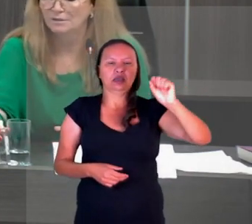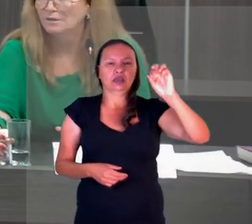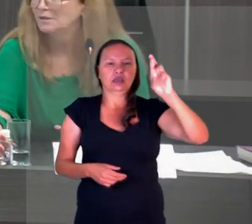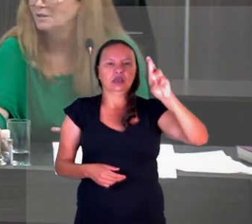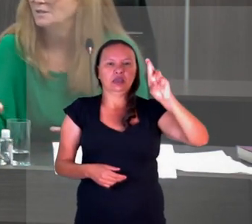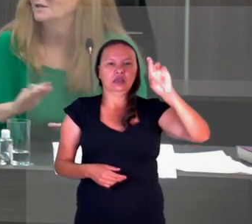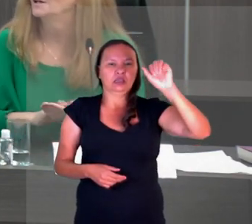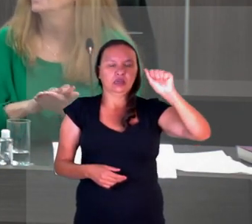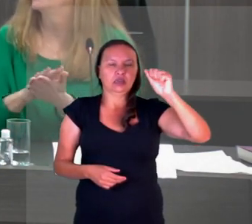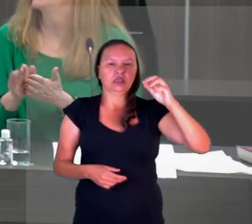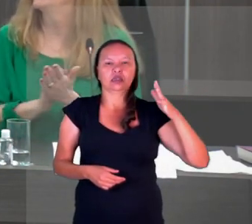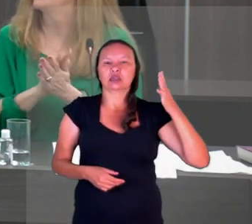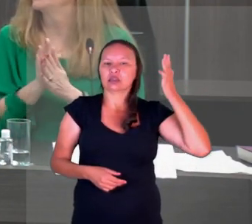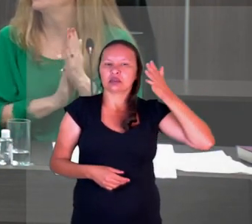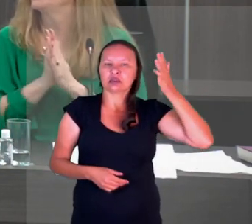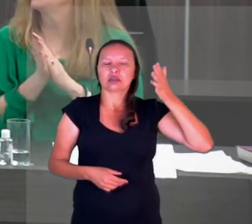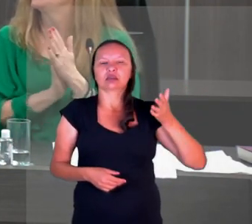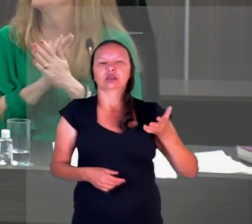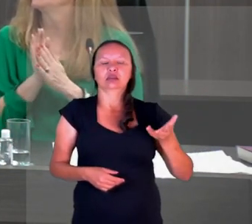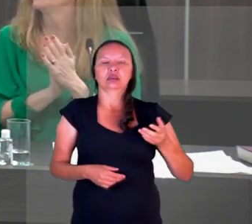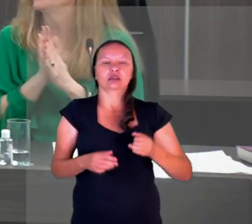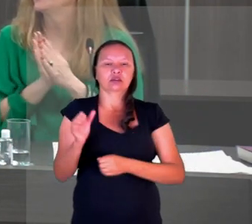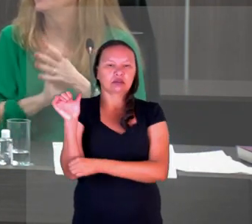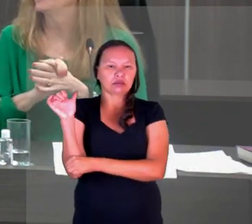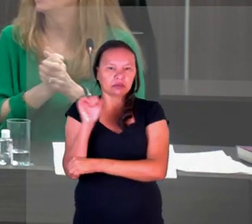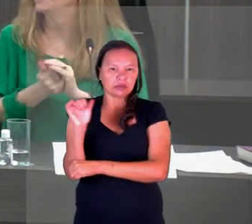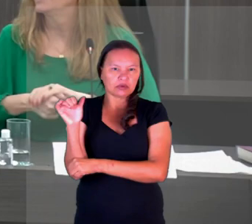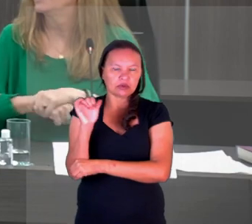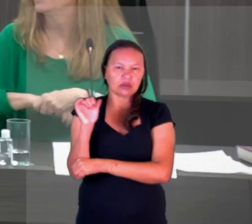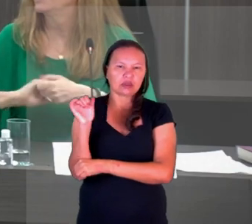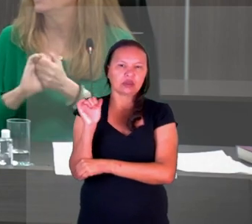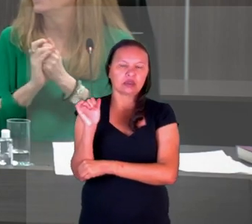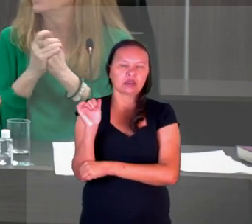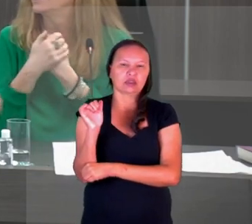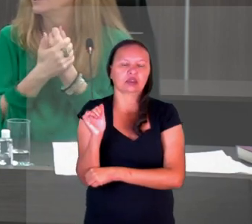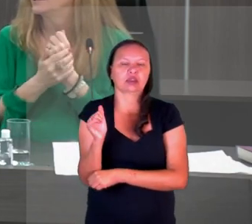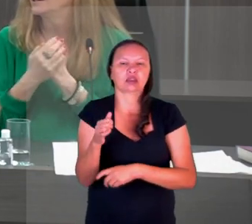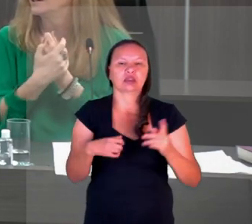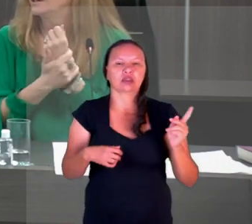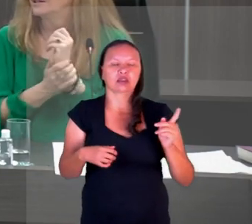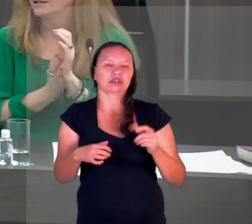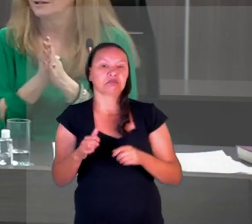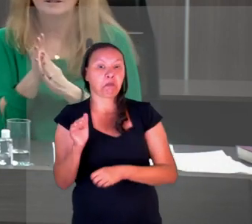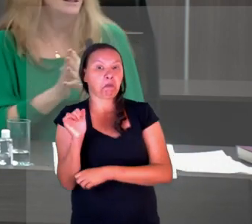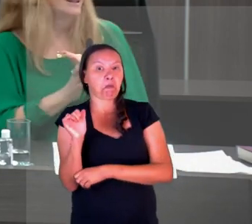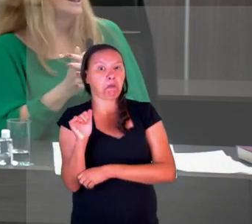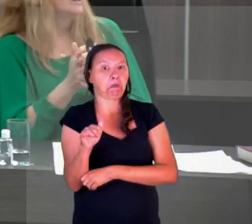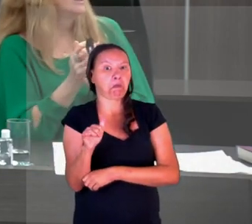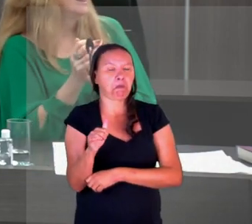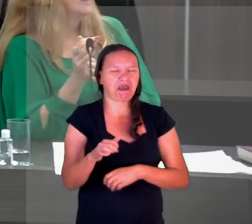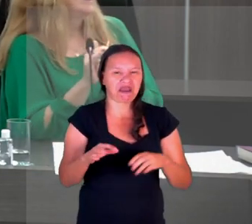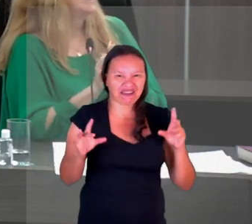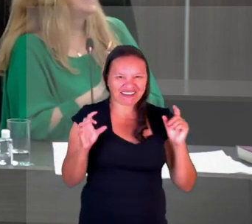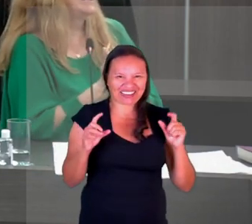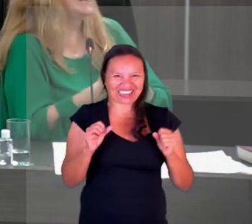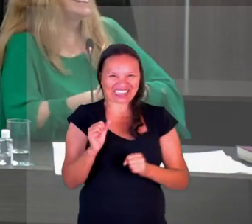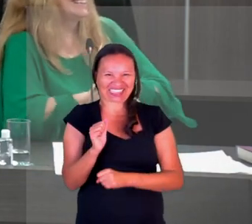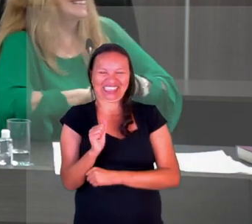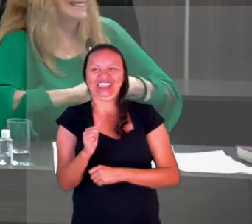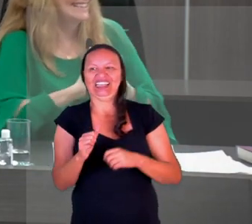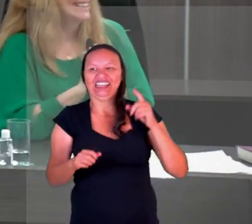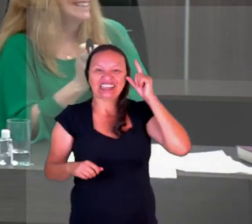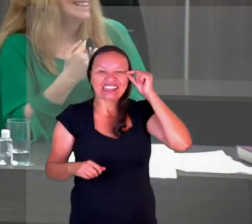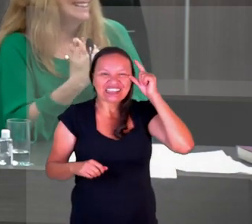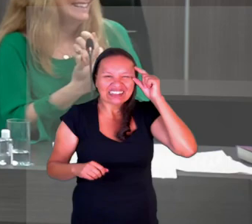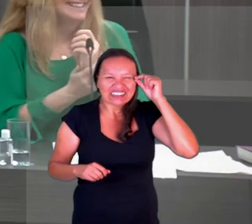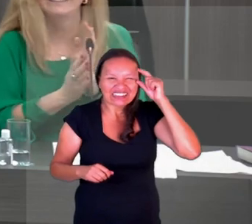sua apresentação online ela tá ela tava congelada mas agora não dá mais não que eu tô vendo piscar o olho pronto